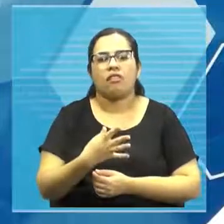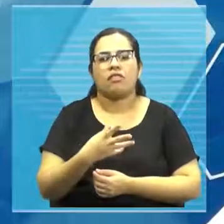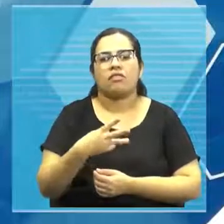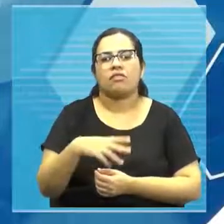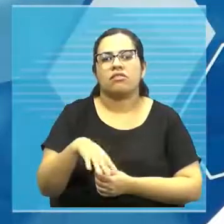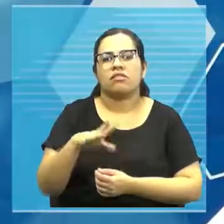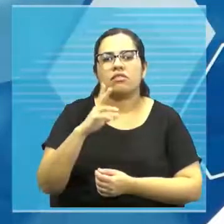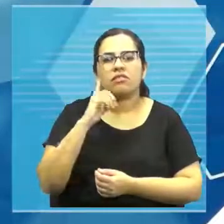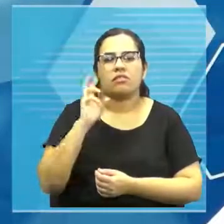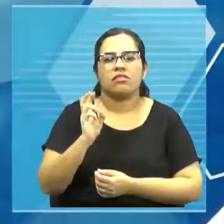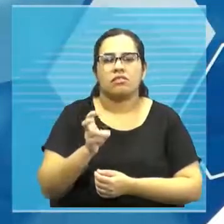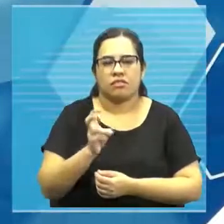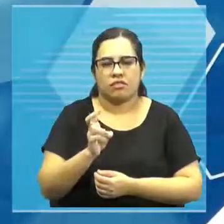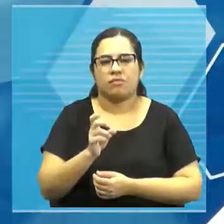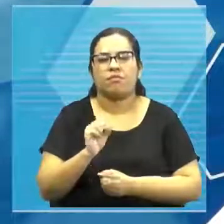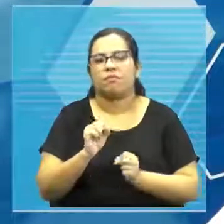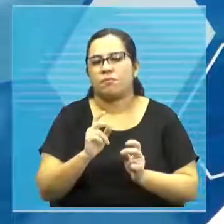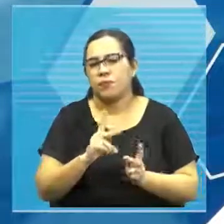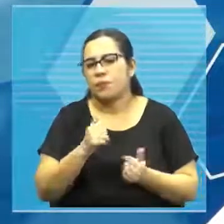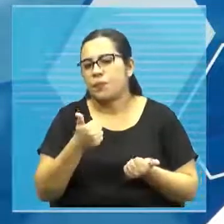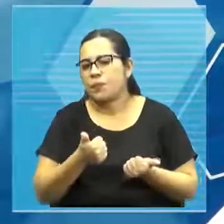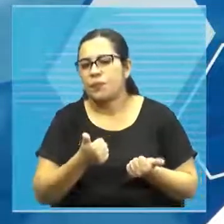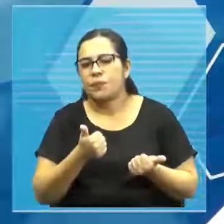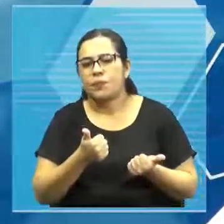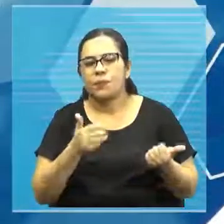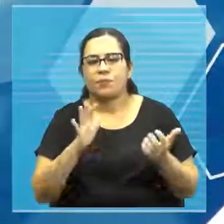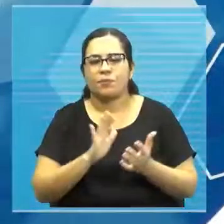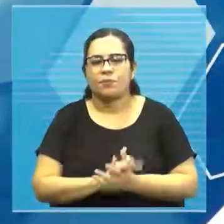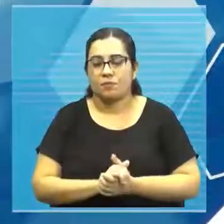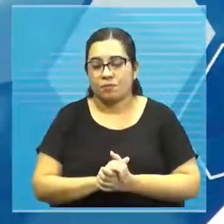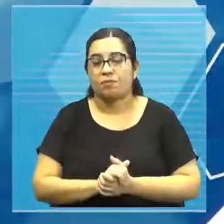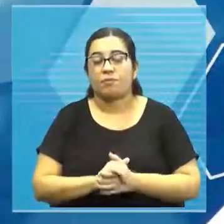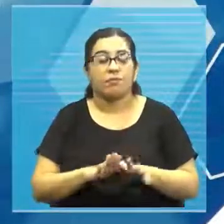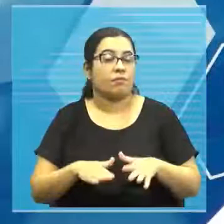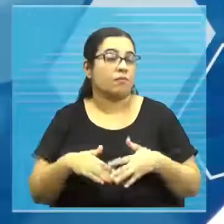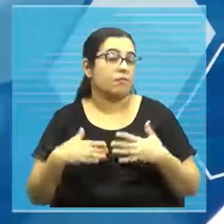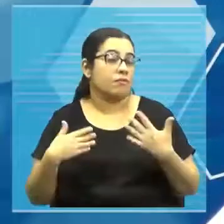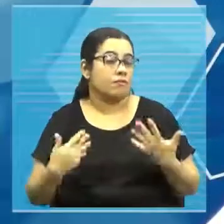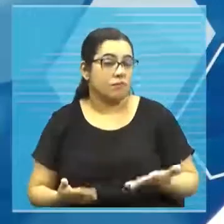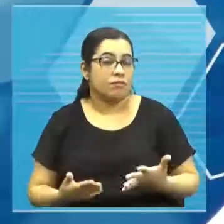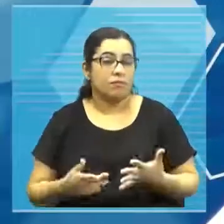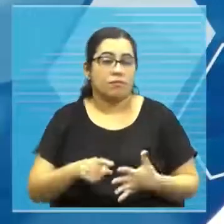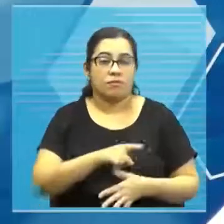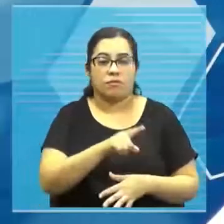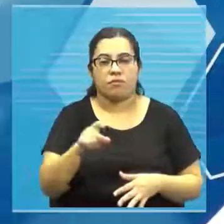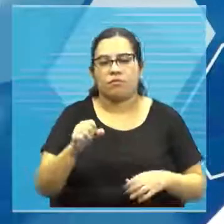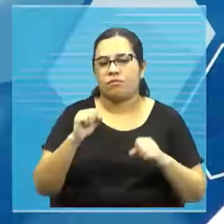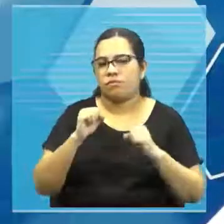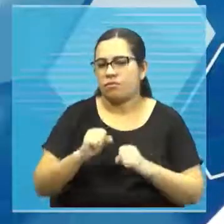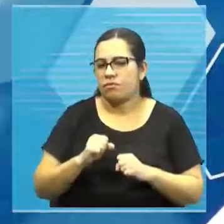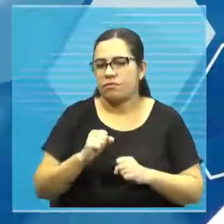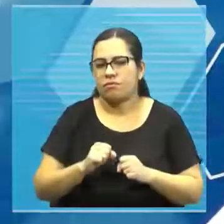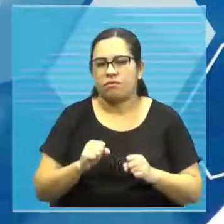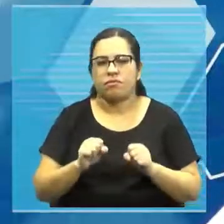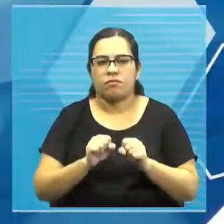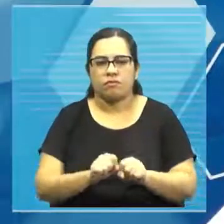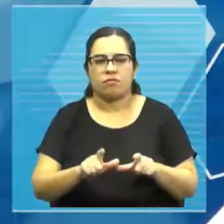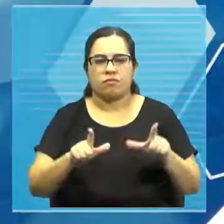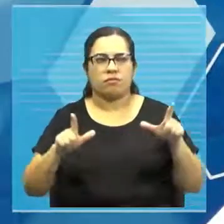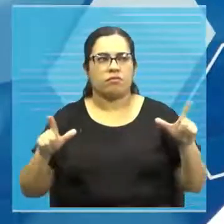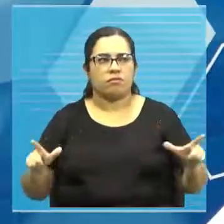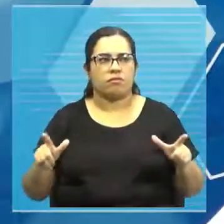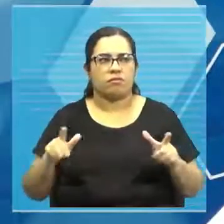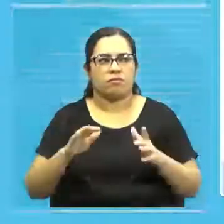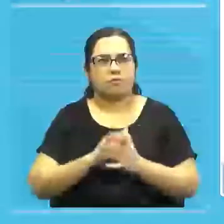Francisco do Piauí cinco muito bem vamos lá a minha gente podem botar o slide